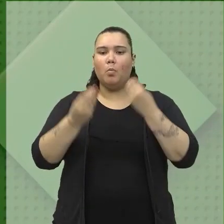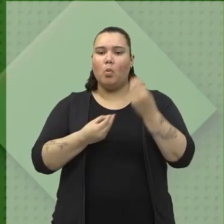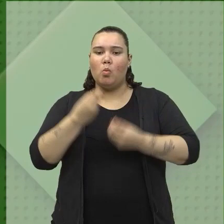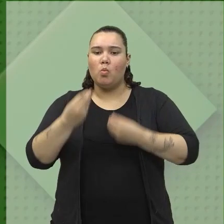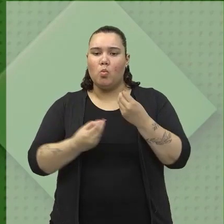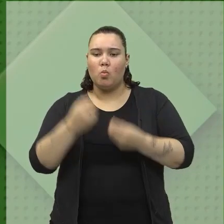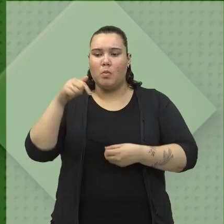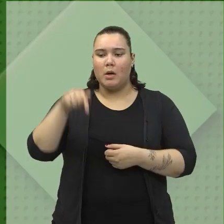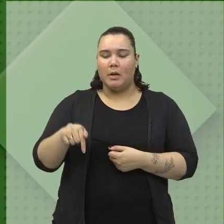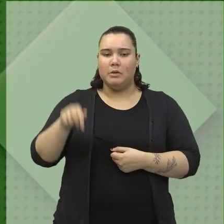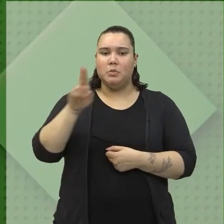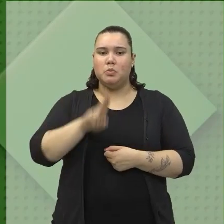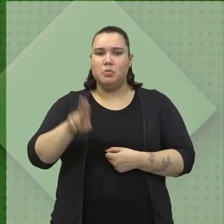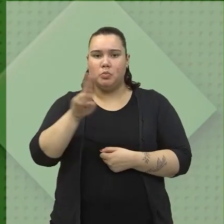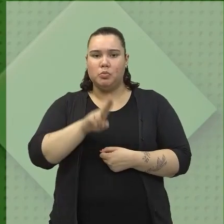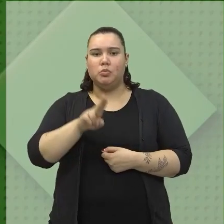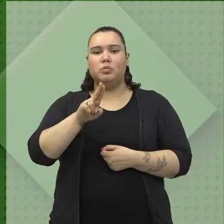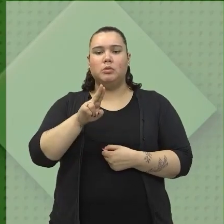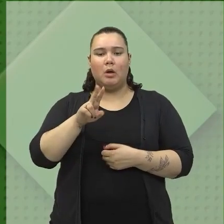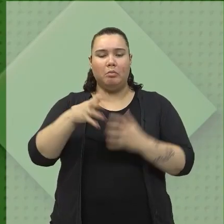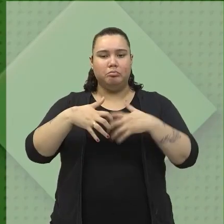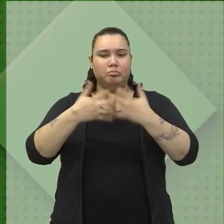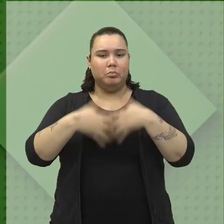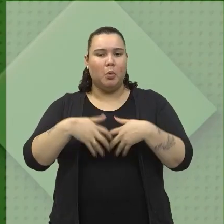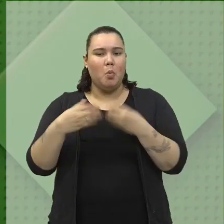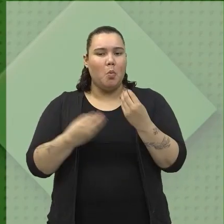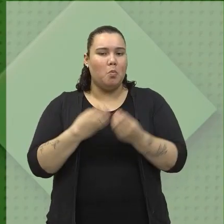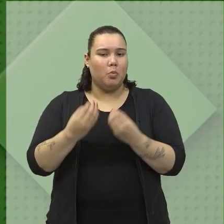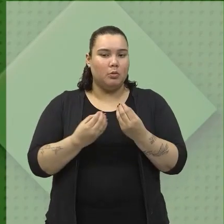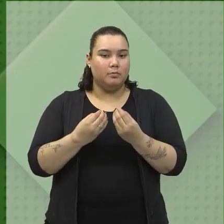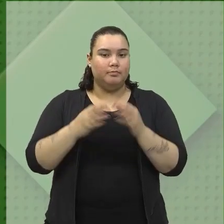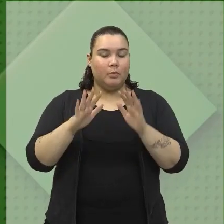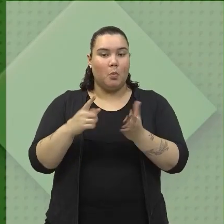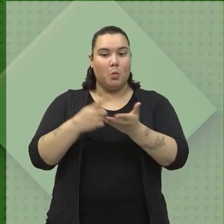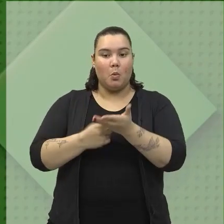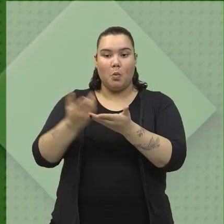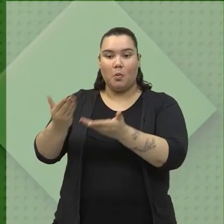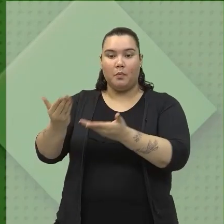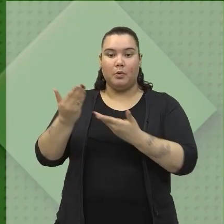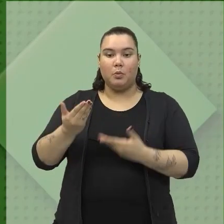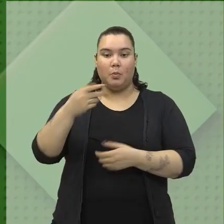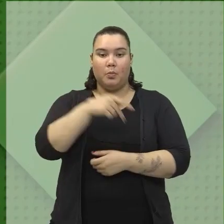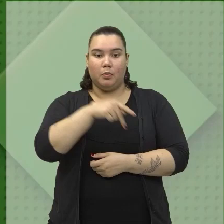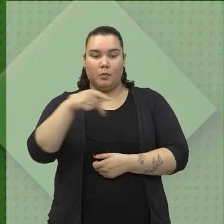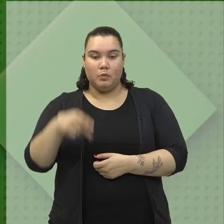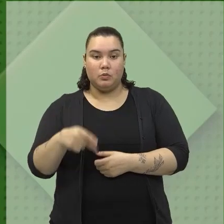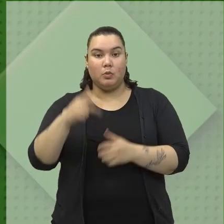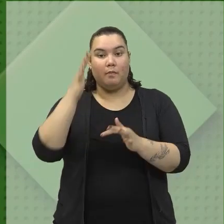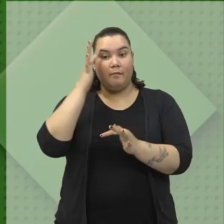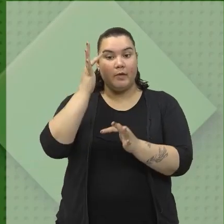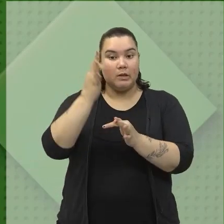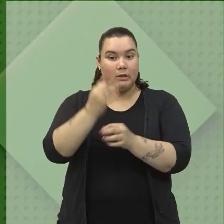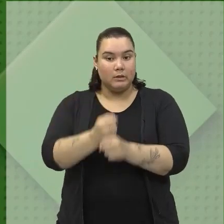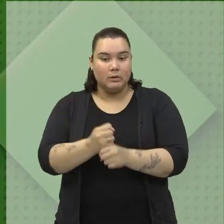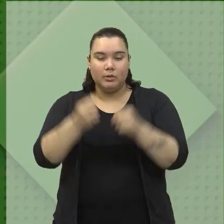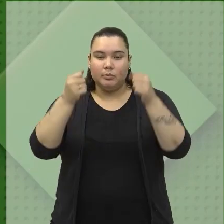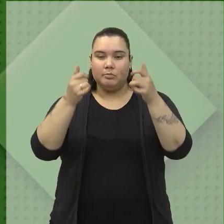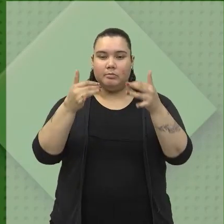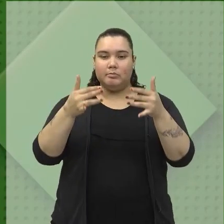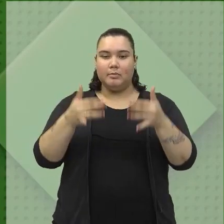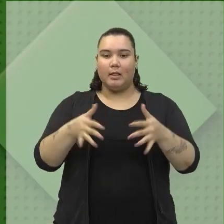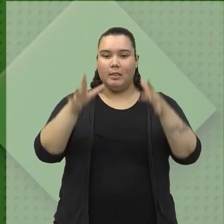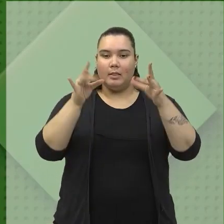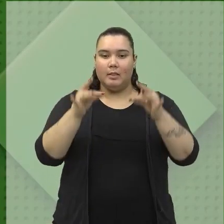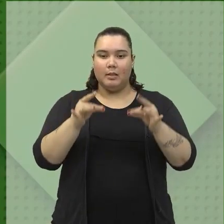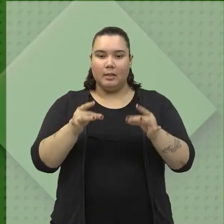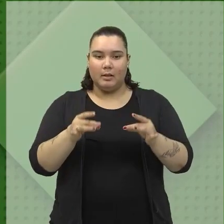essas usinas hidrelétricas? Para a gente entender um pouco melhor, a gente convidou aí um professor de física, né, que vai explicar para a gente